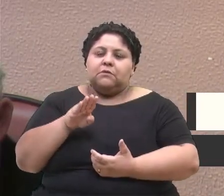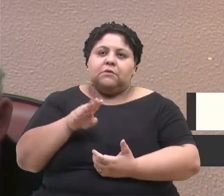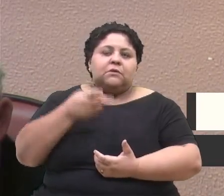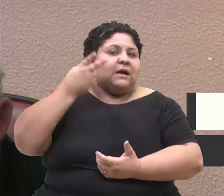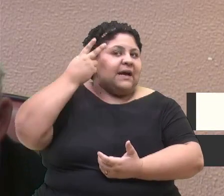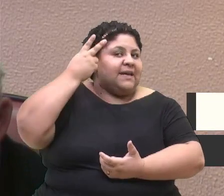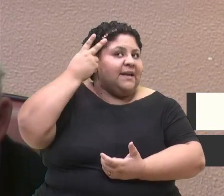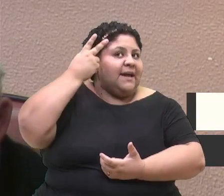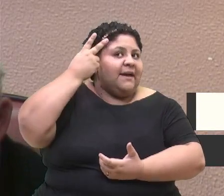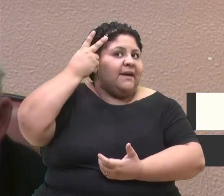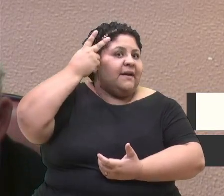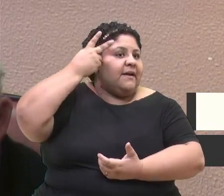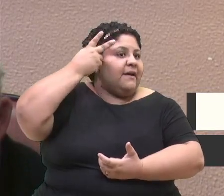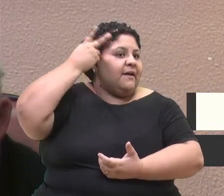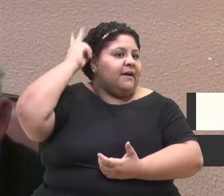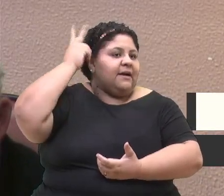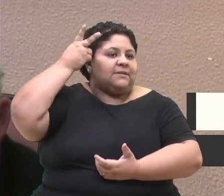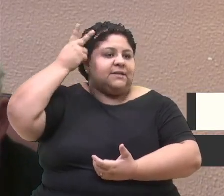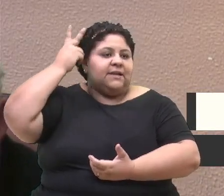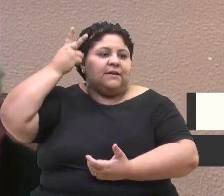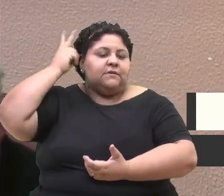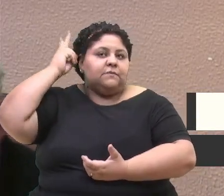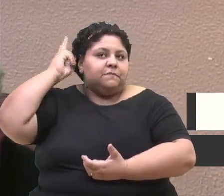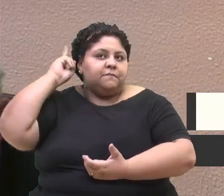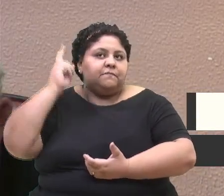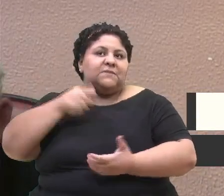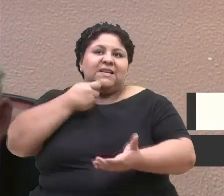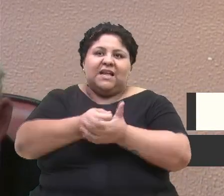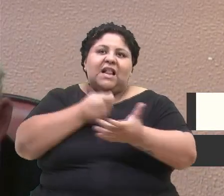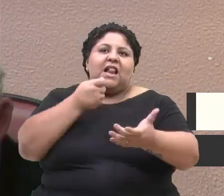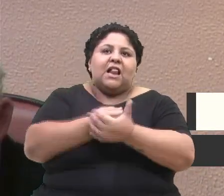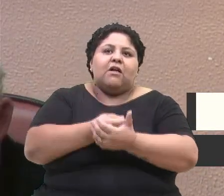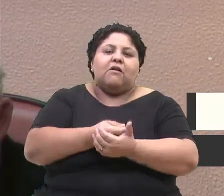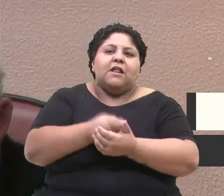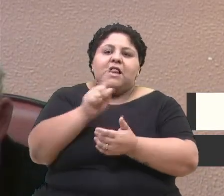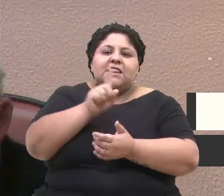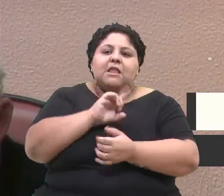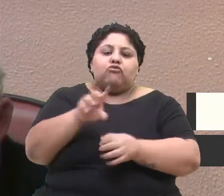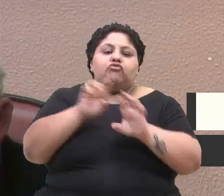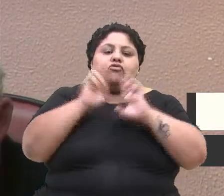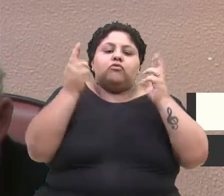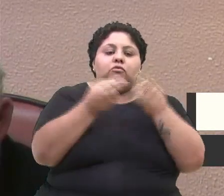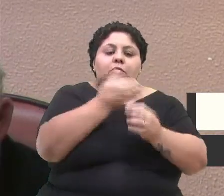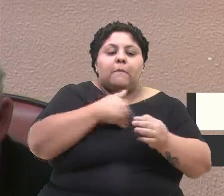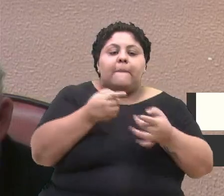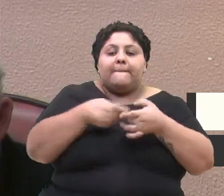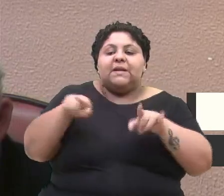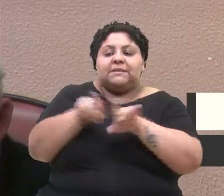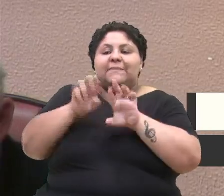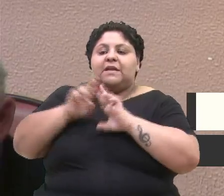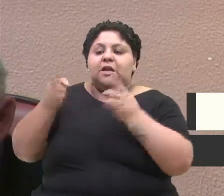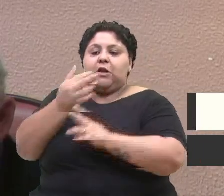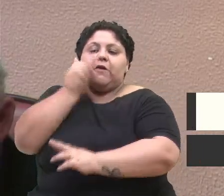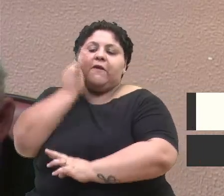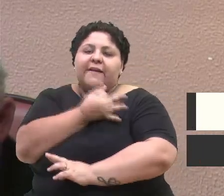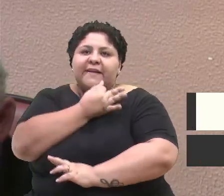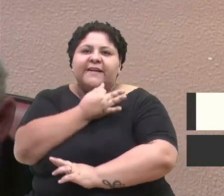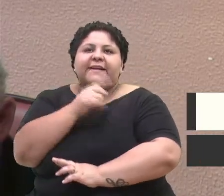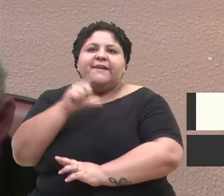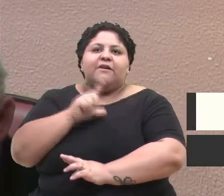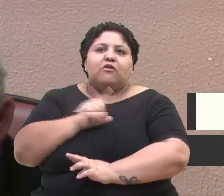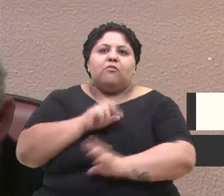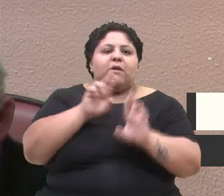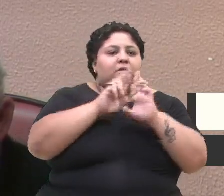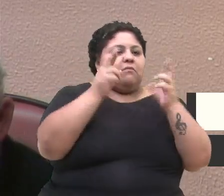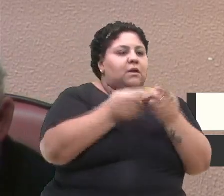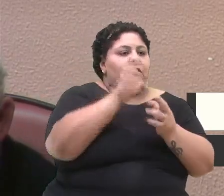gente sabe da luta de vocês, não só nas audiências públicas, nas reuniões que foram feitas, tinha uma reunião aqui, uma reunião paralela